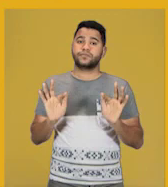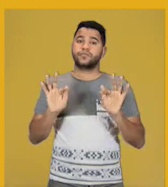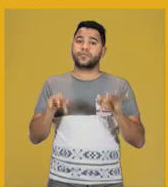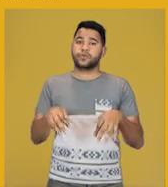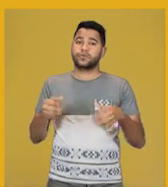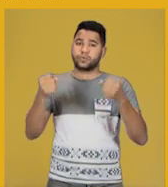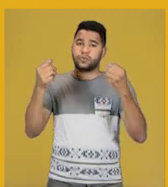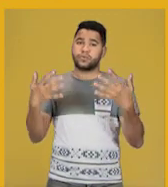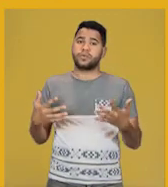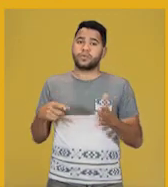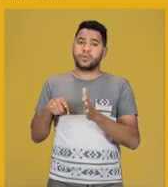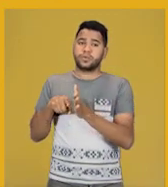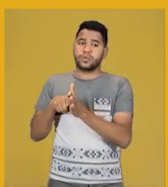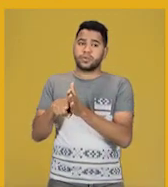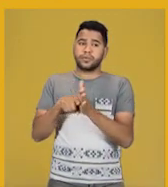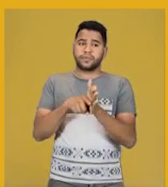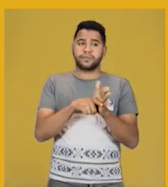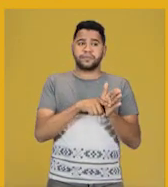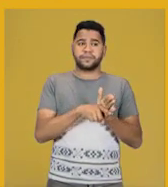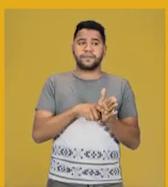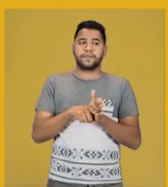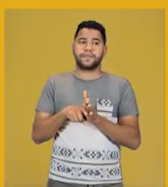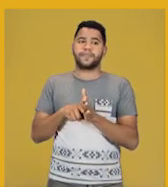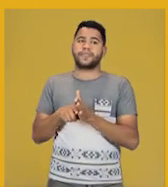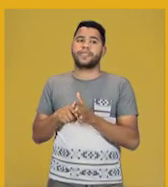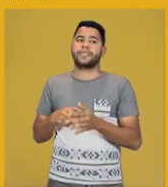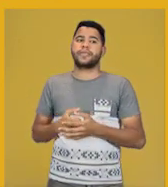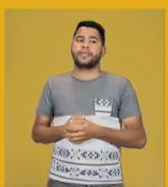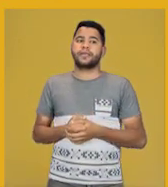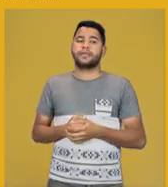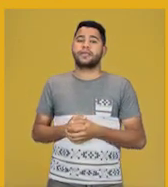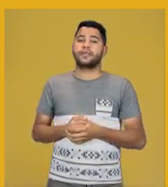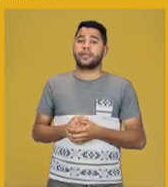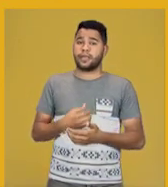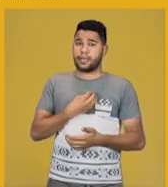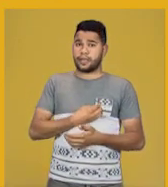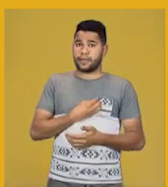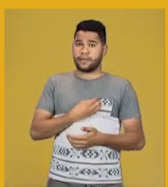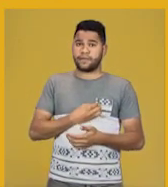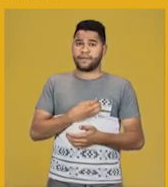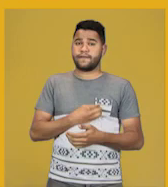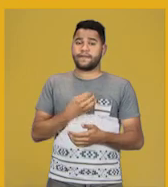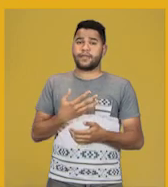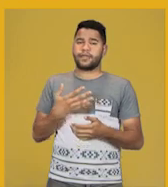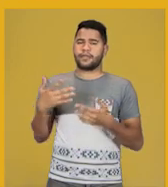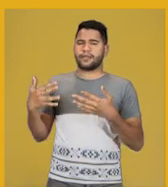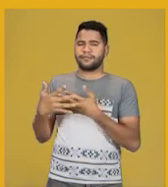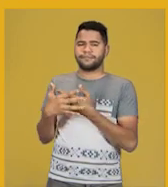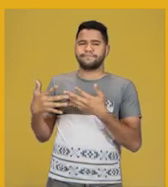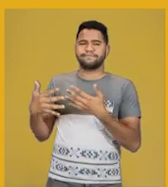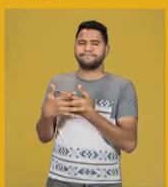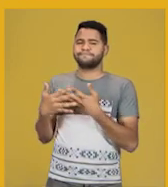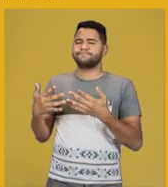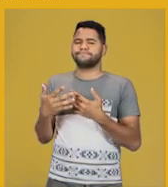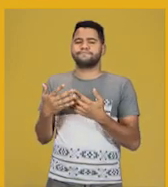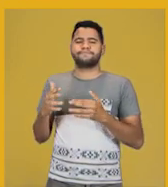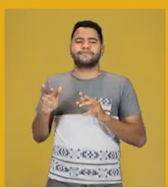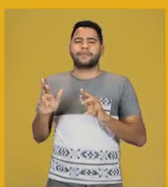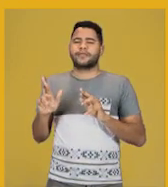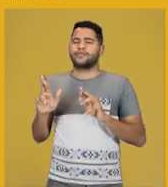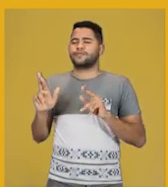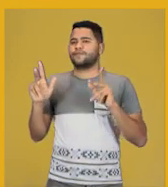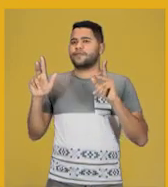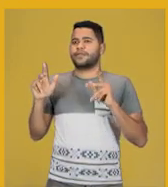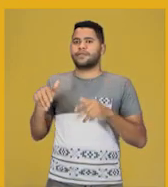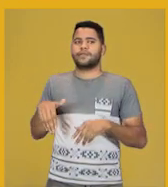fim eles falam na pesquisa se ele Life racks estão a vida na cidade é né Outra coisa